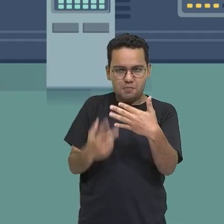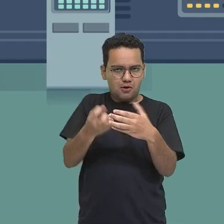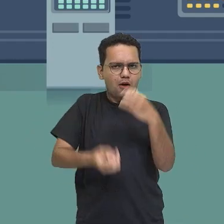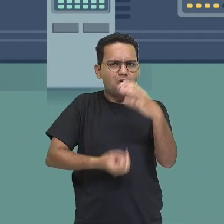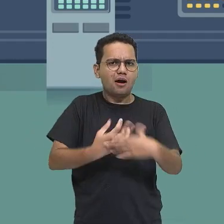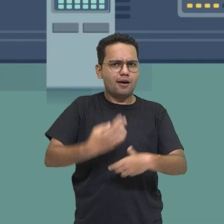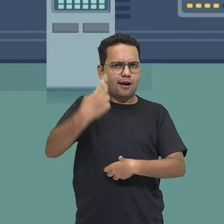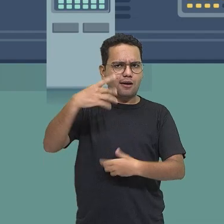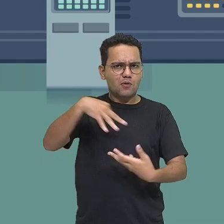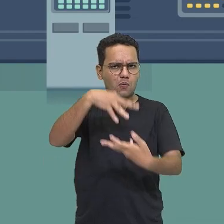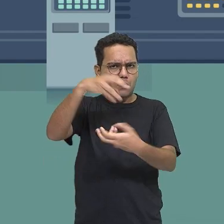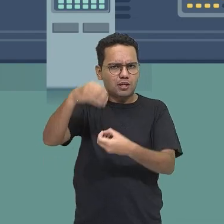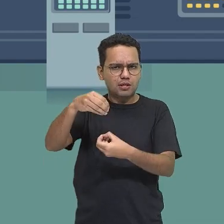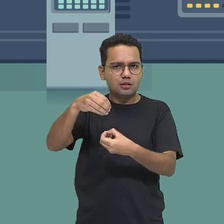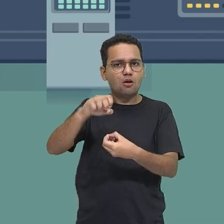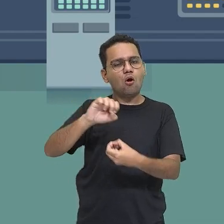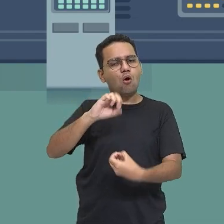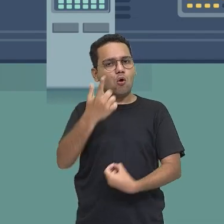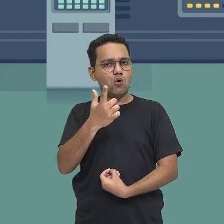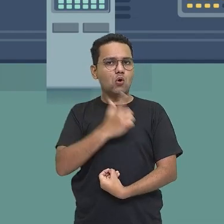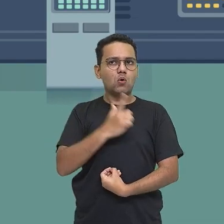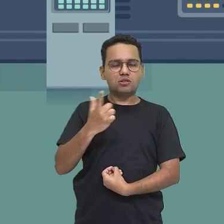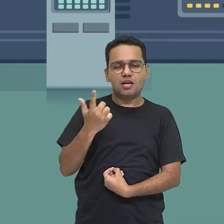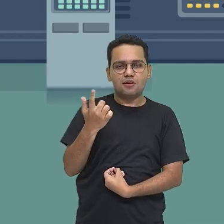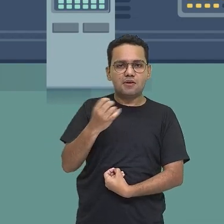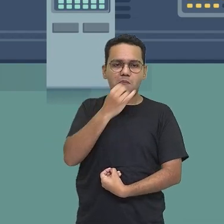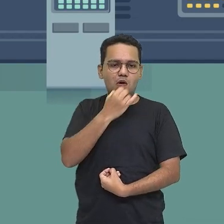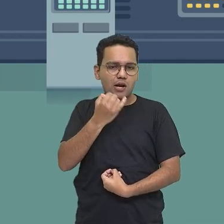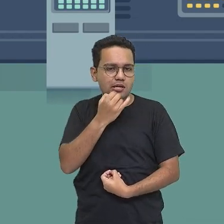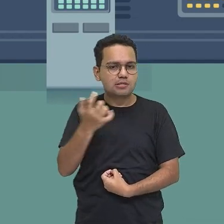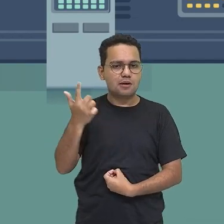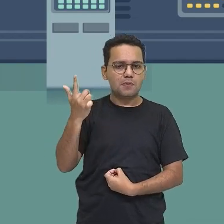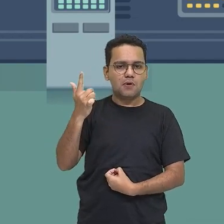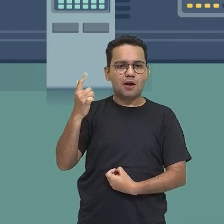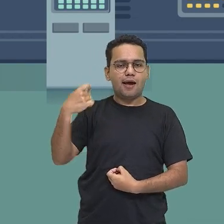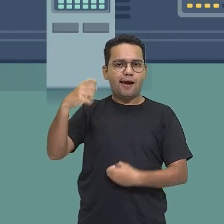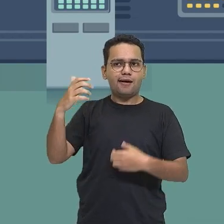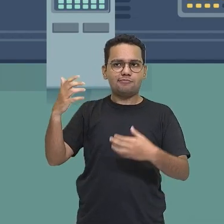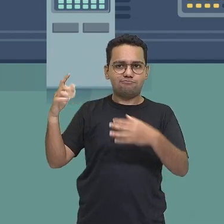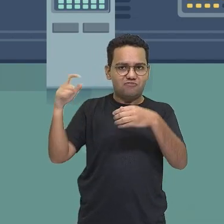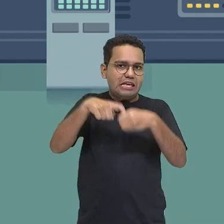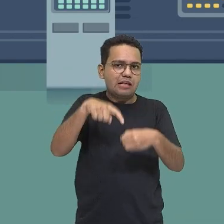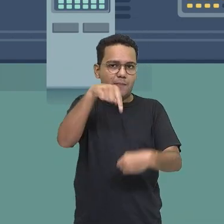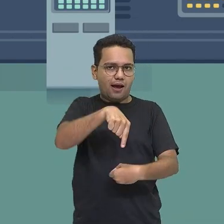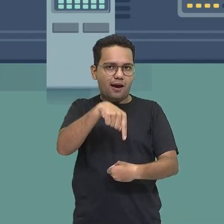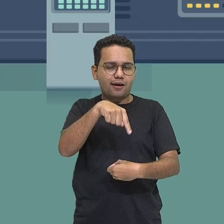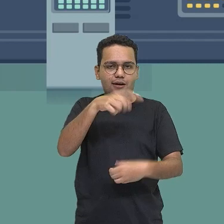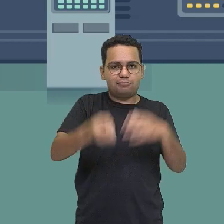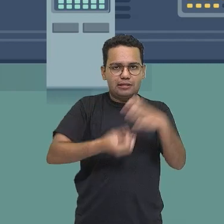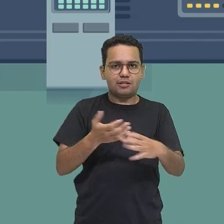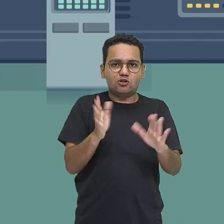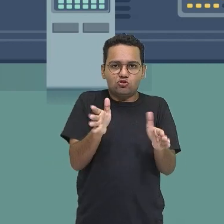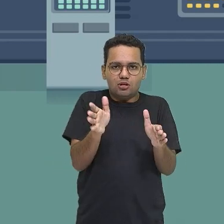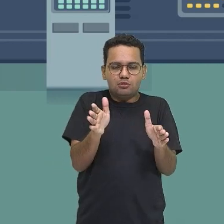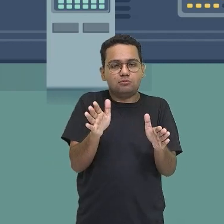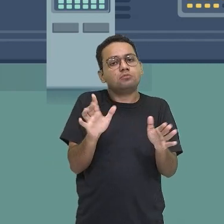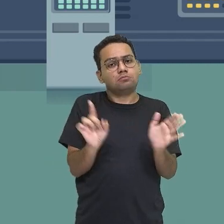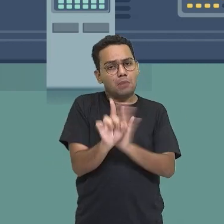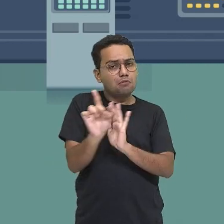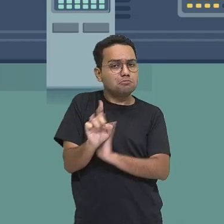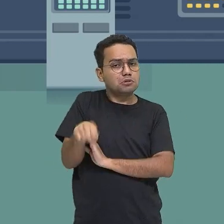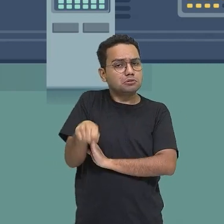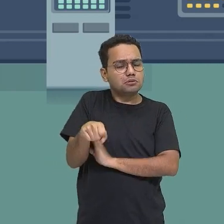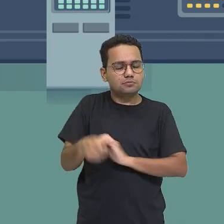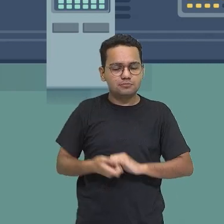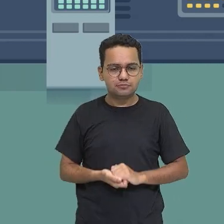nosso planeta ou chegou aqui após ser formada? Então, percebam que existem esses questionamentos. Será